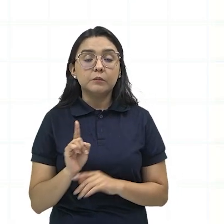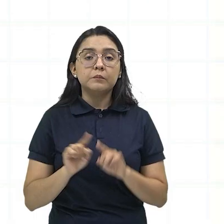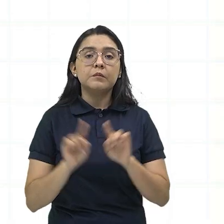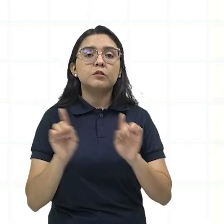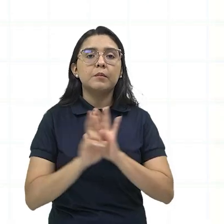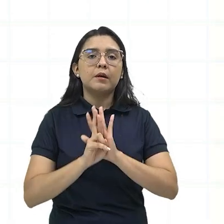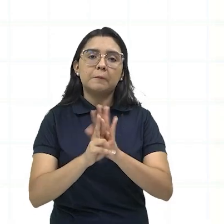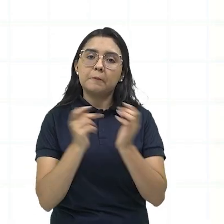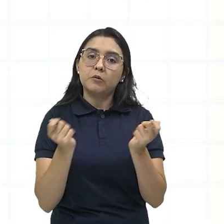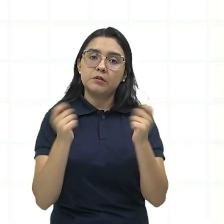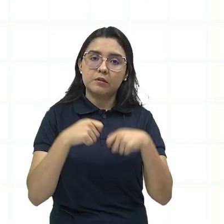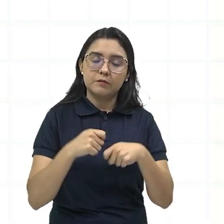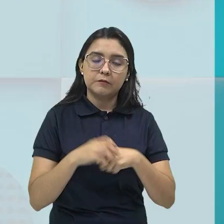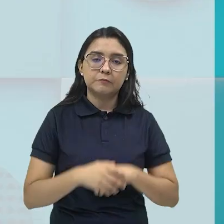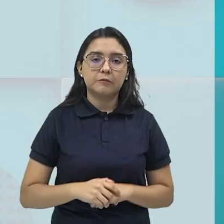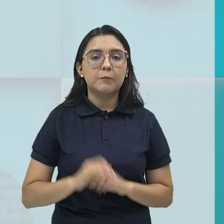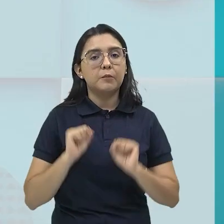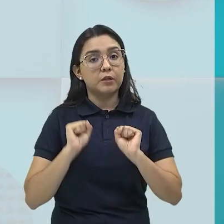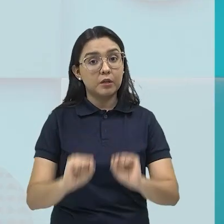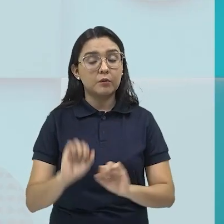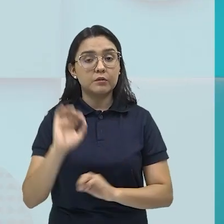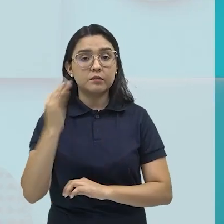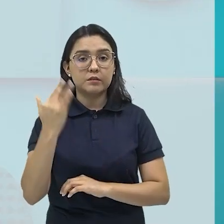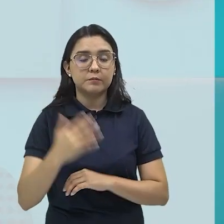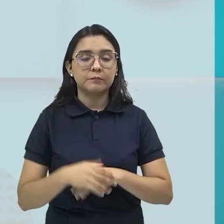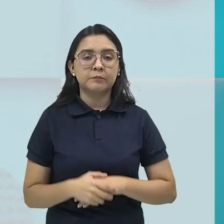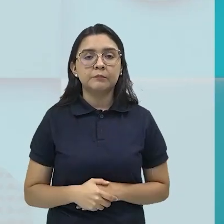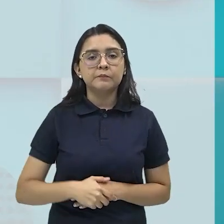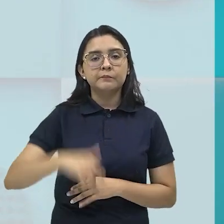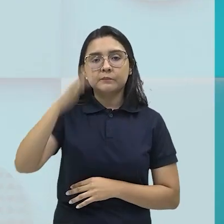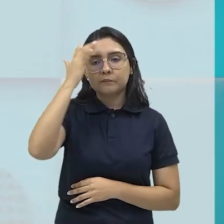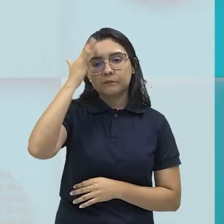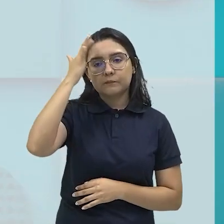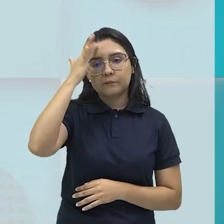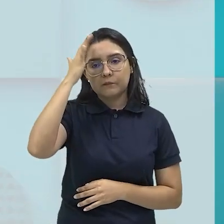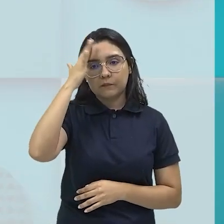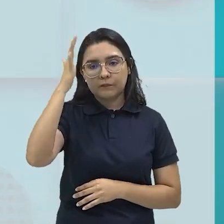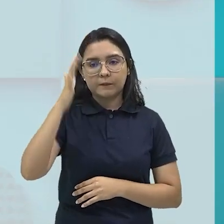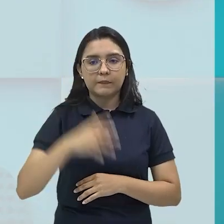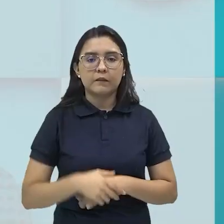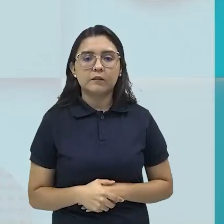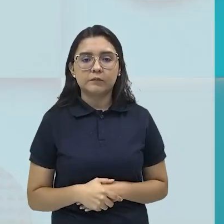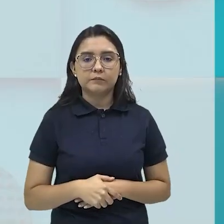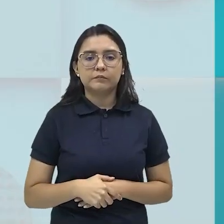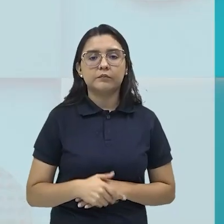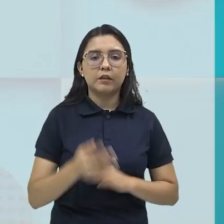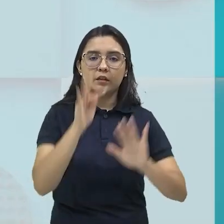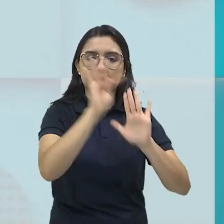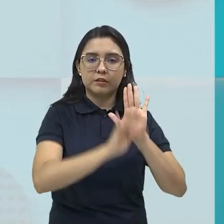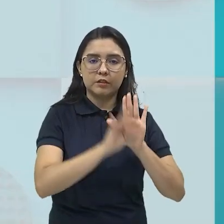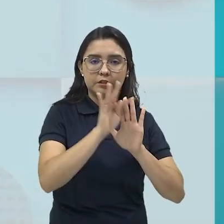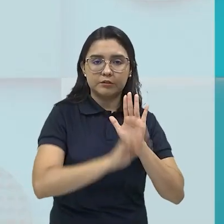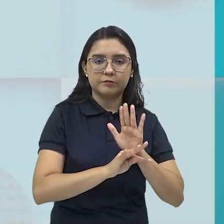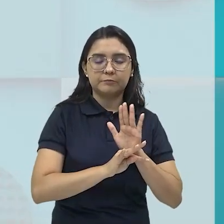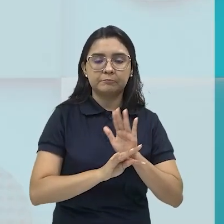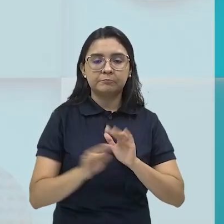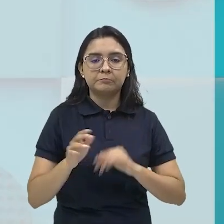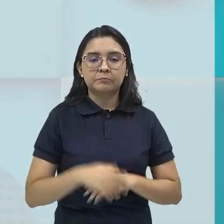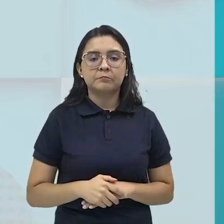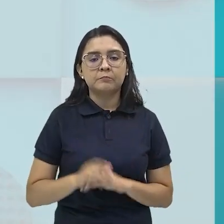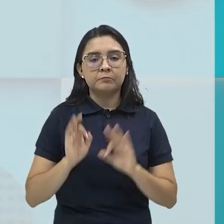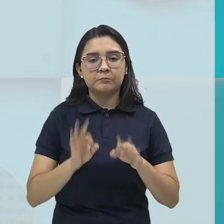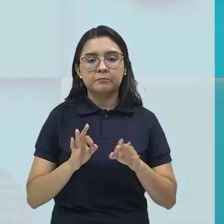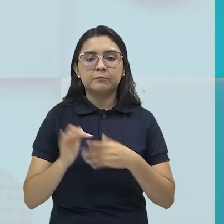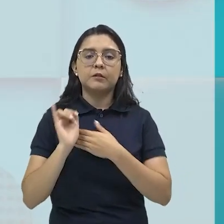representação possível a partir de uma ficcionalização que eu vou fazer daquele texto real. Perfeito?